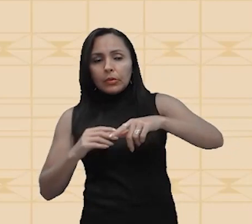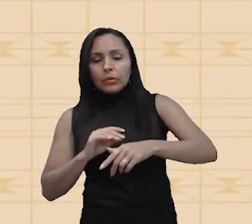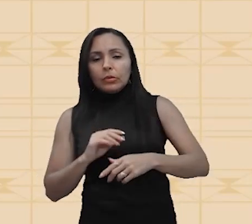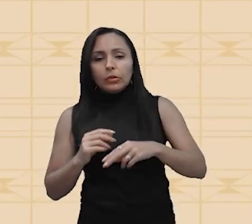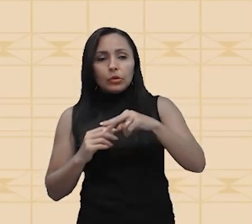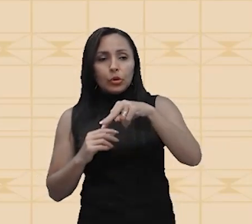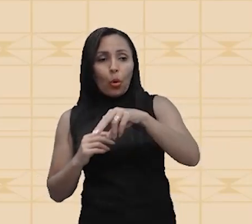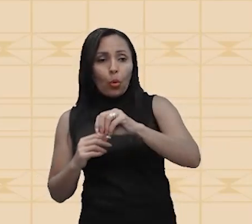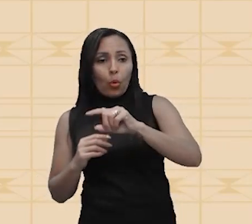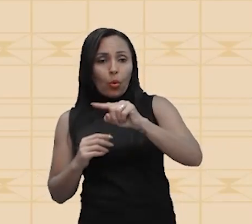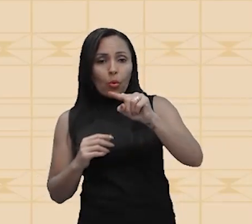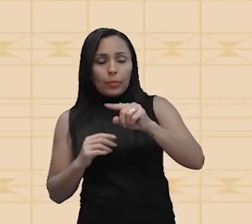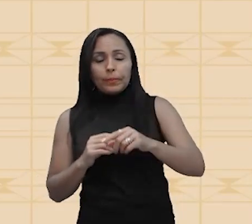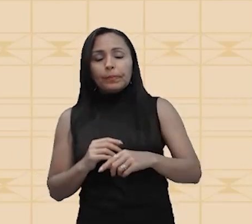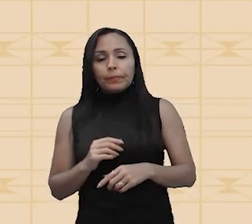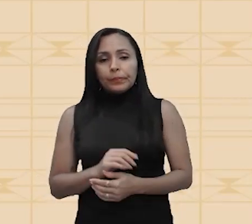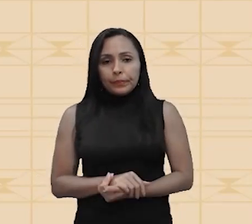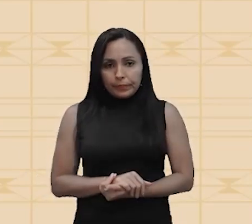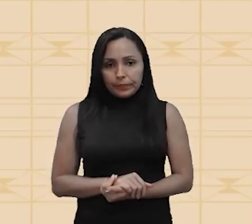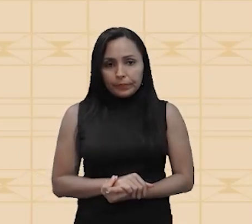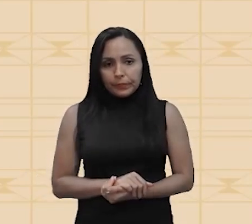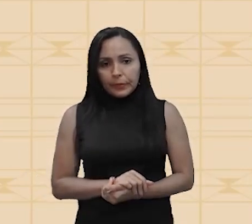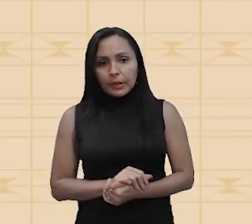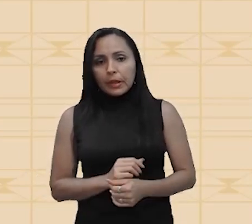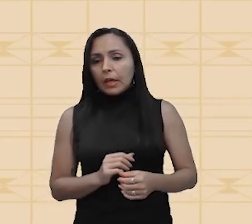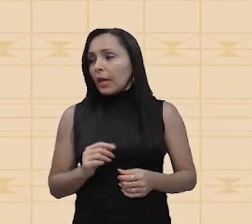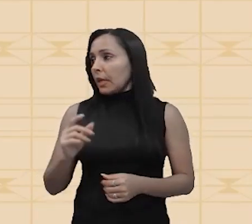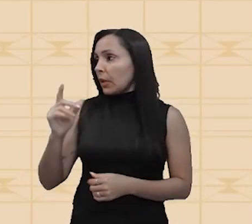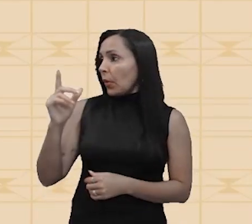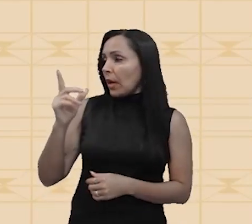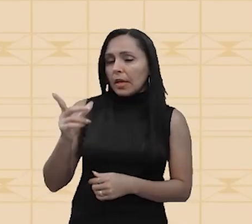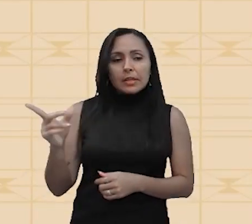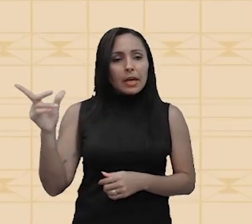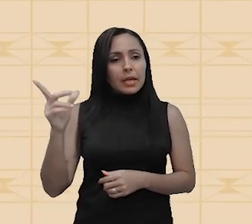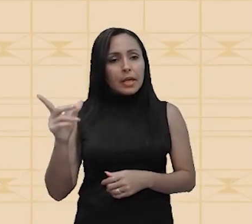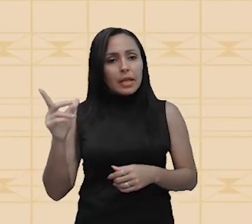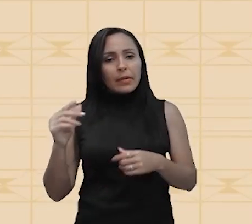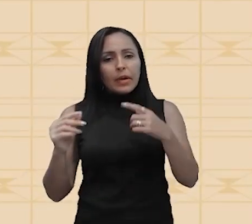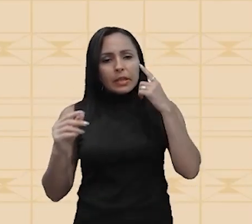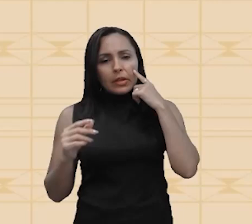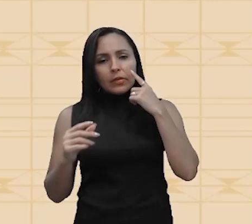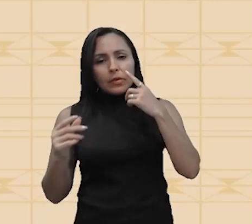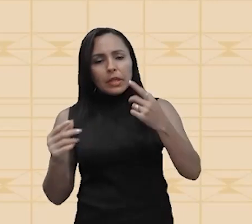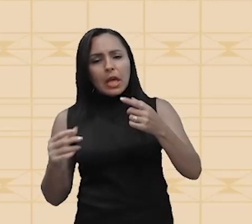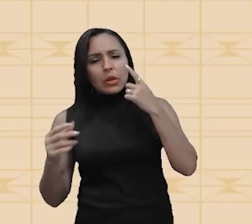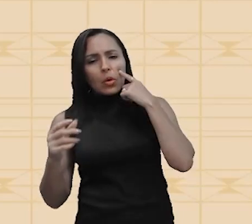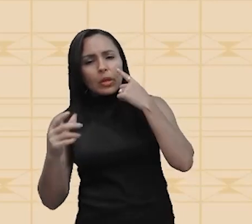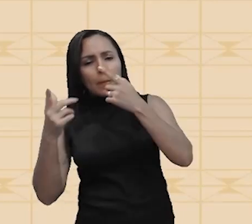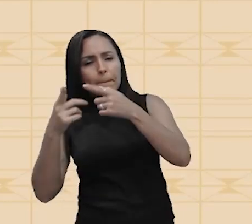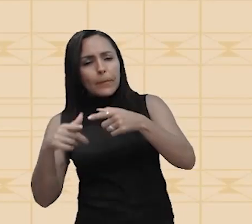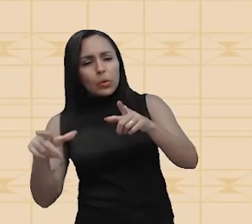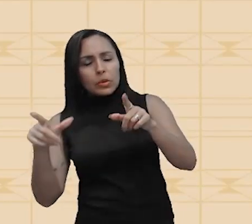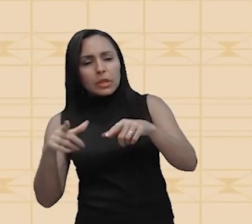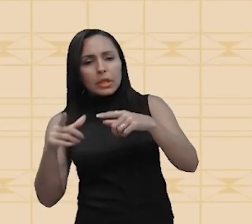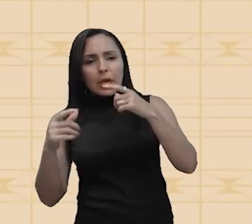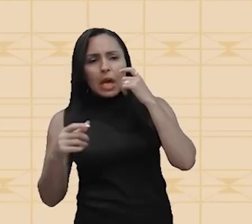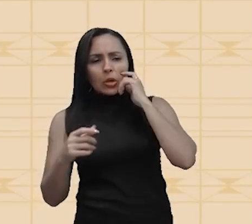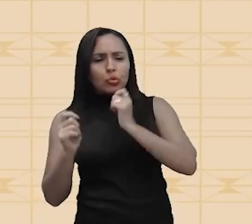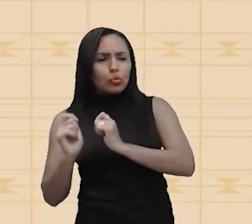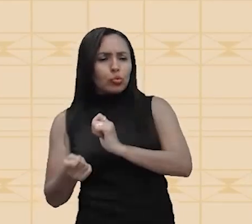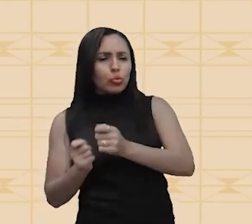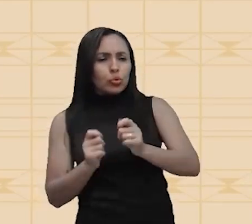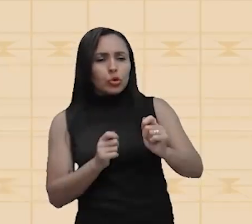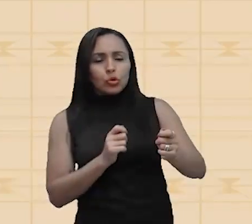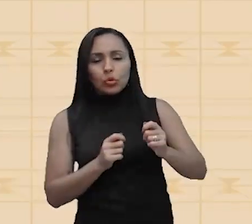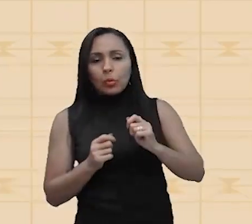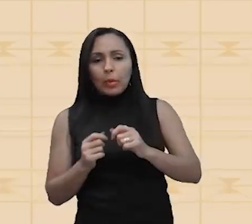essa oscilação, essa onda estacionária, é o que vai definir as notas musicais dos instrumentos que nós temos por meio de